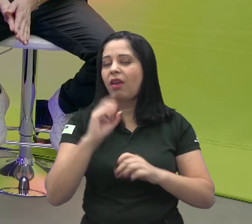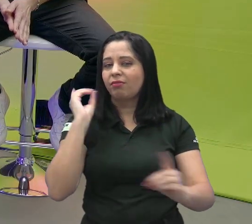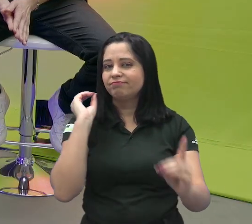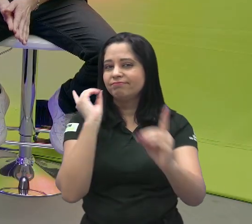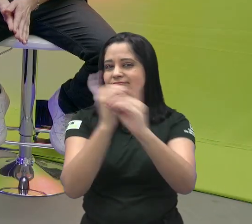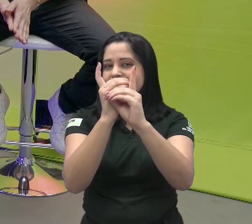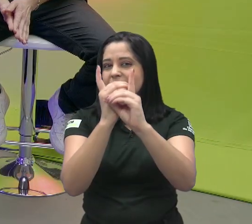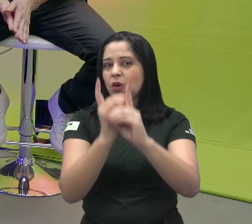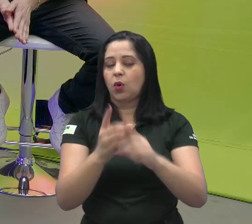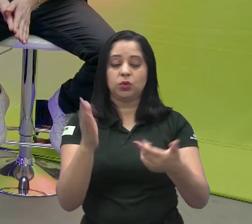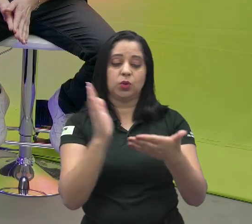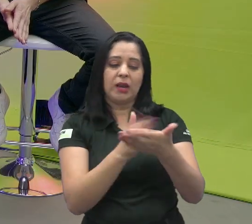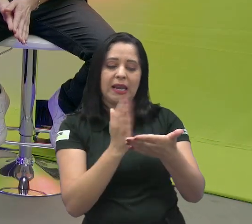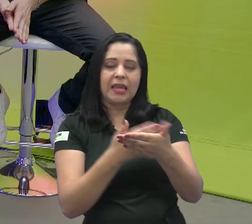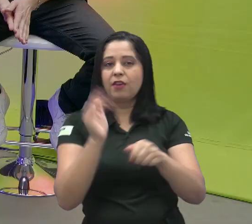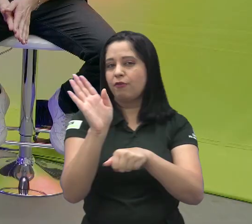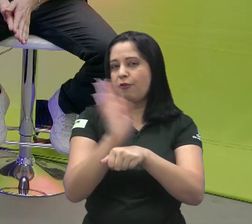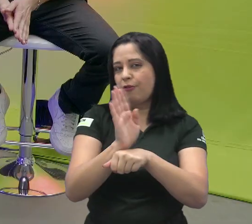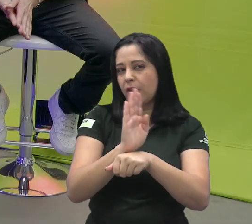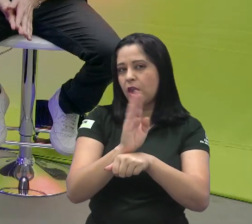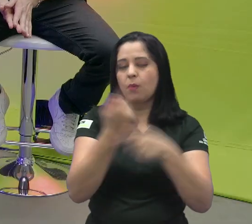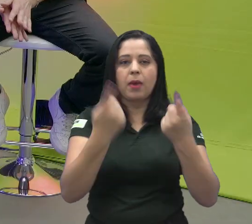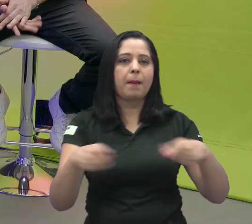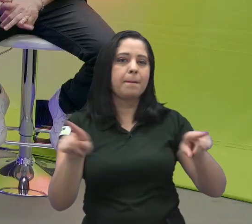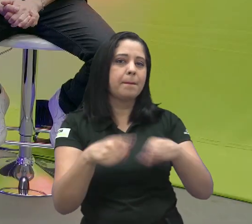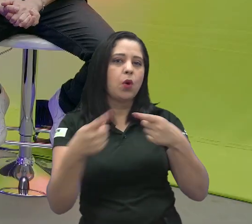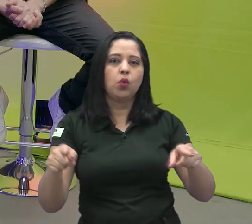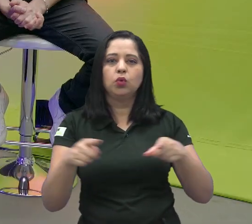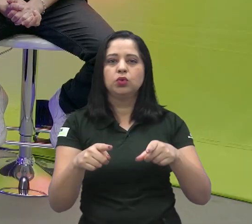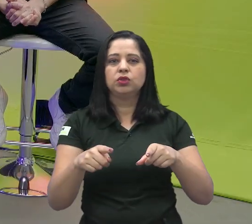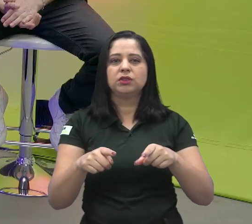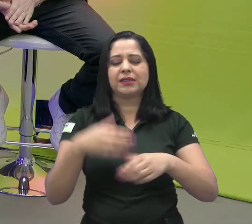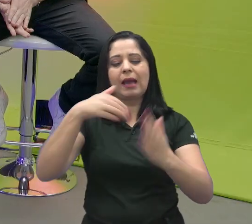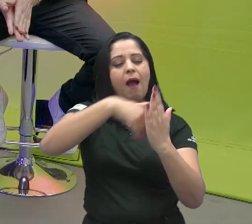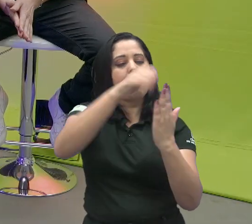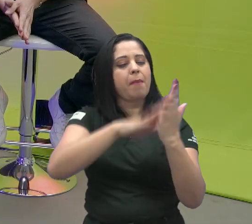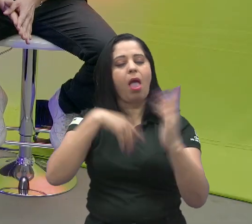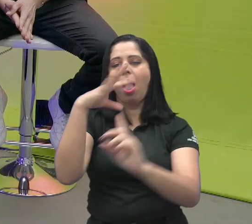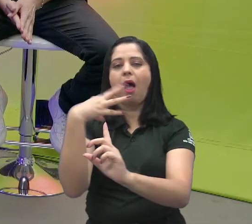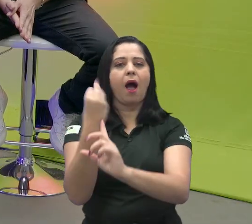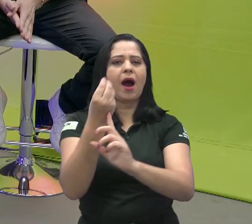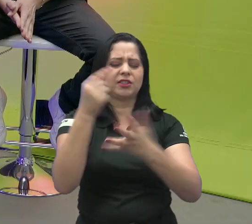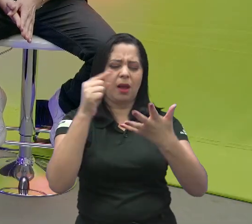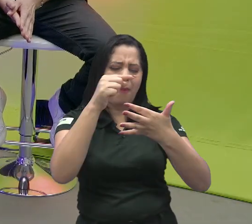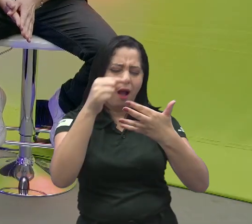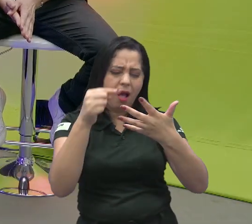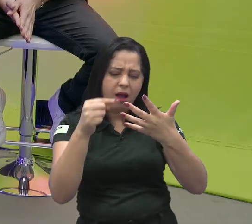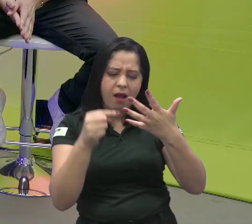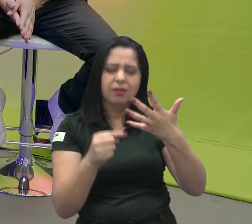com mais livro, filme, música, pintura, arte,